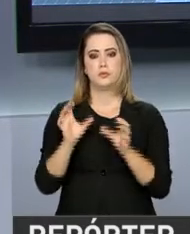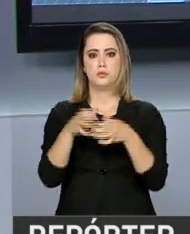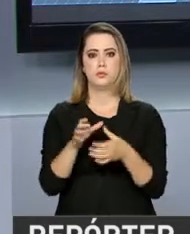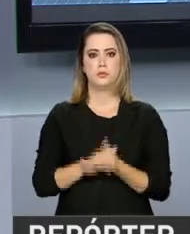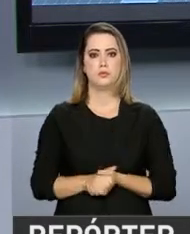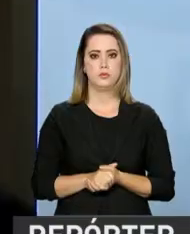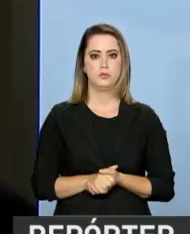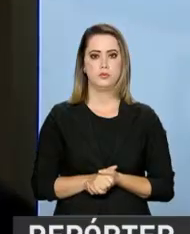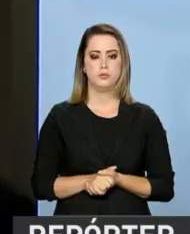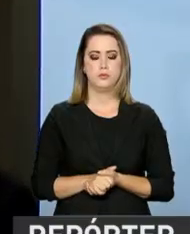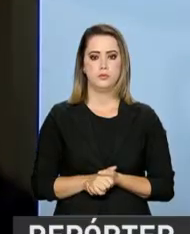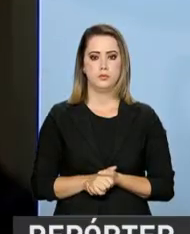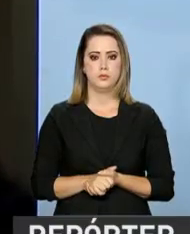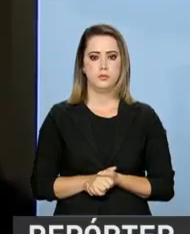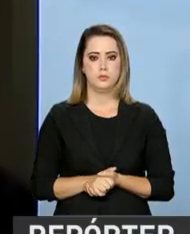setor